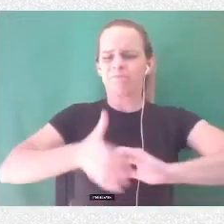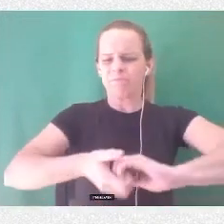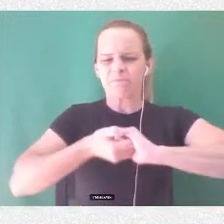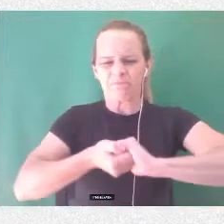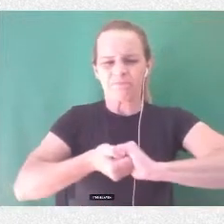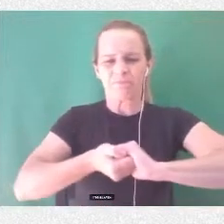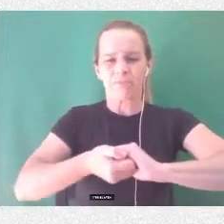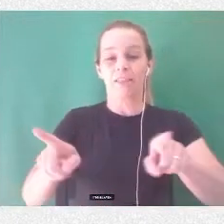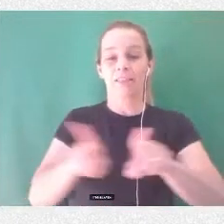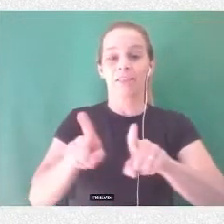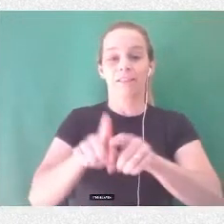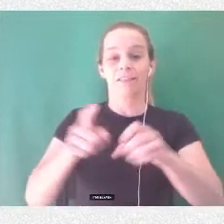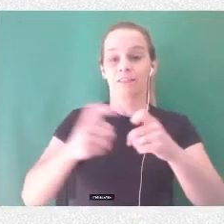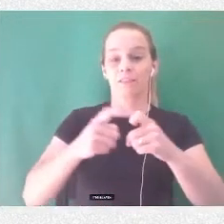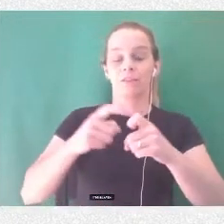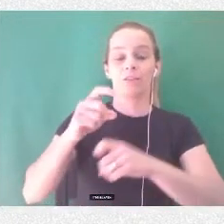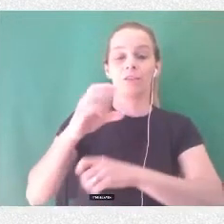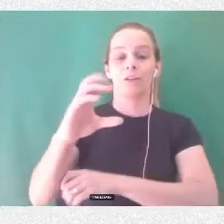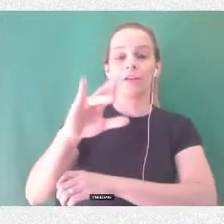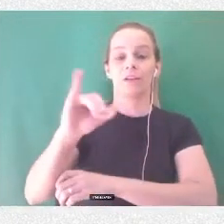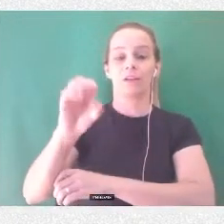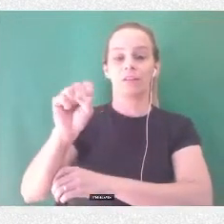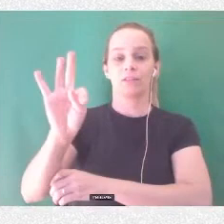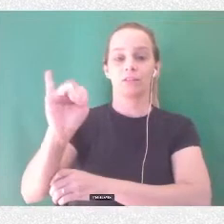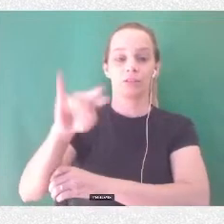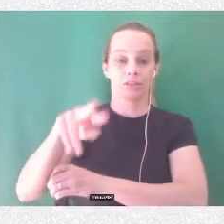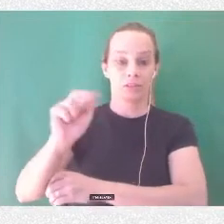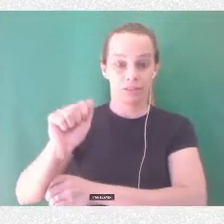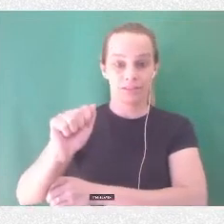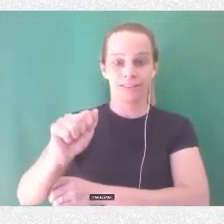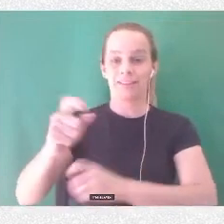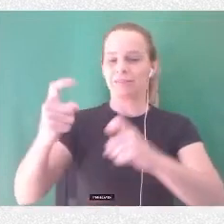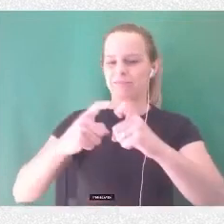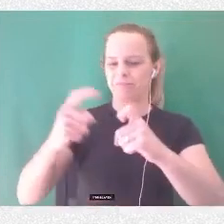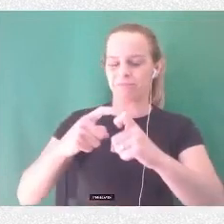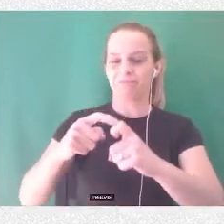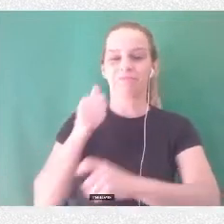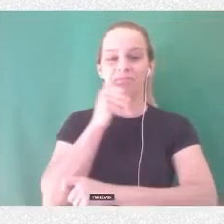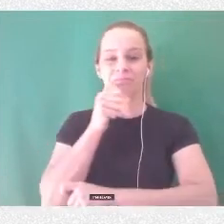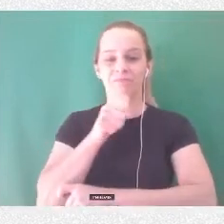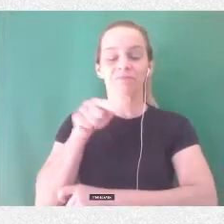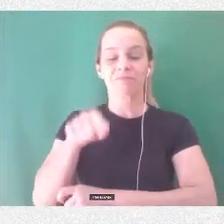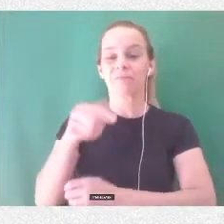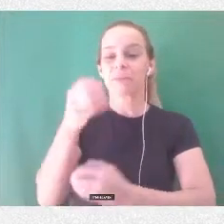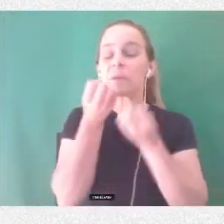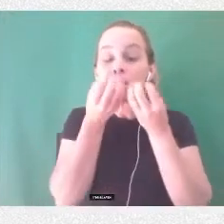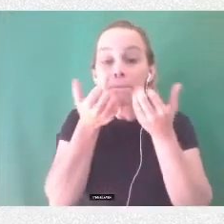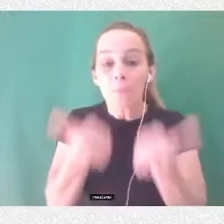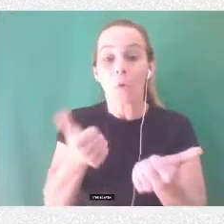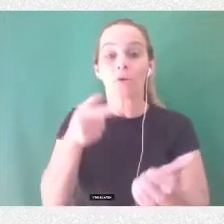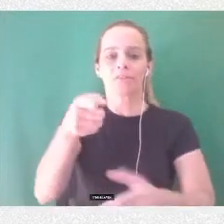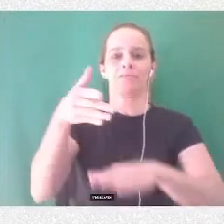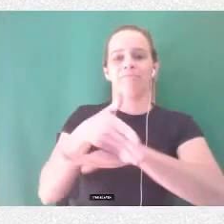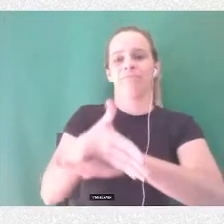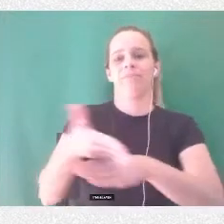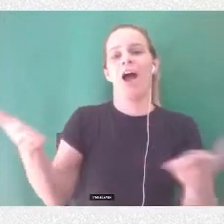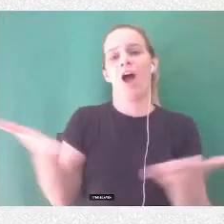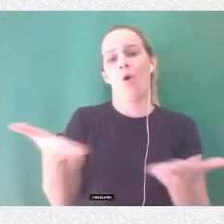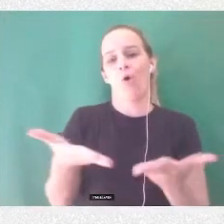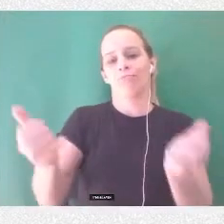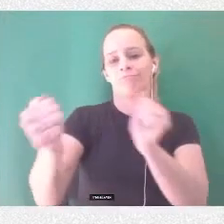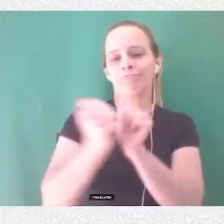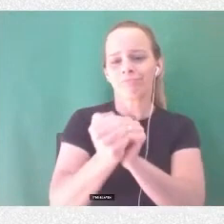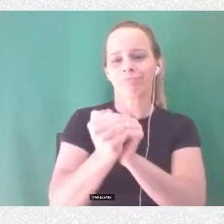doutora Cristina Rodrigues, a nossa doutora Cristina. Que bom que você está aqui, baseada